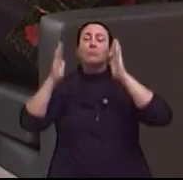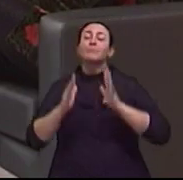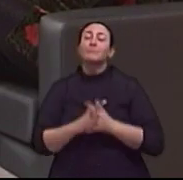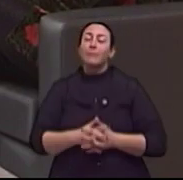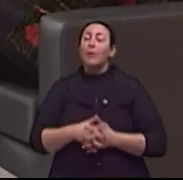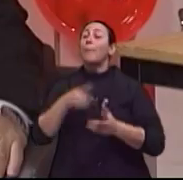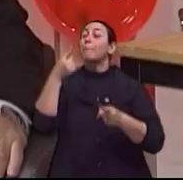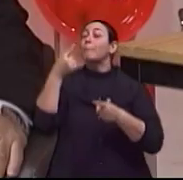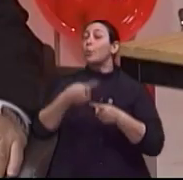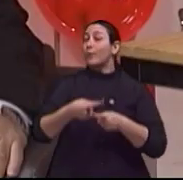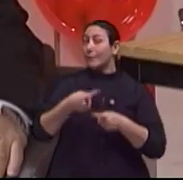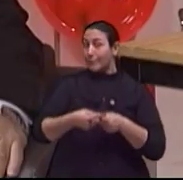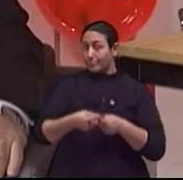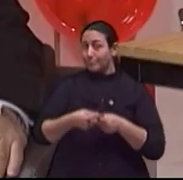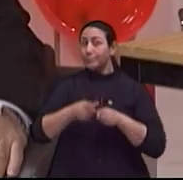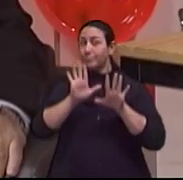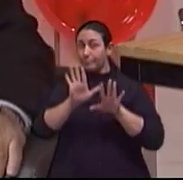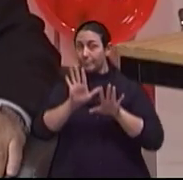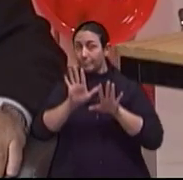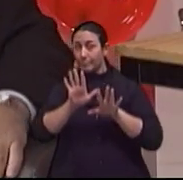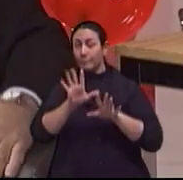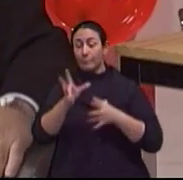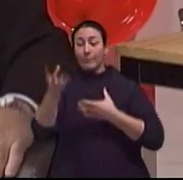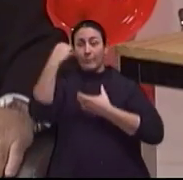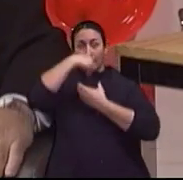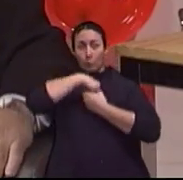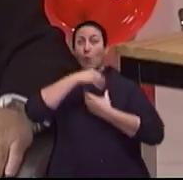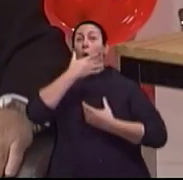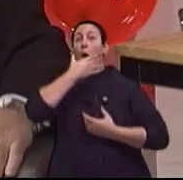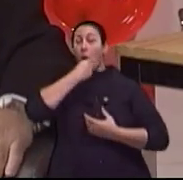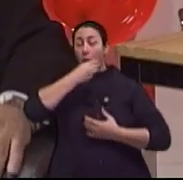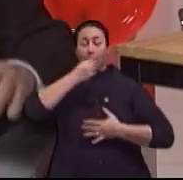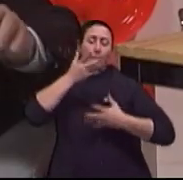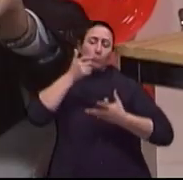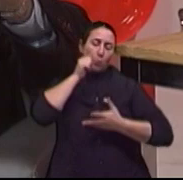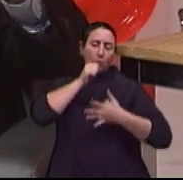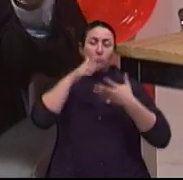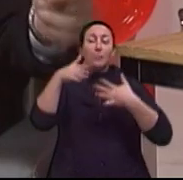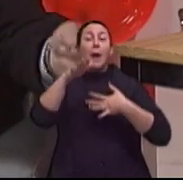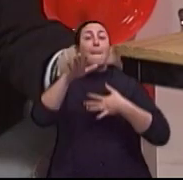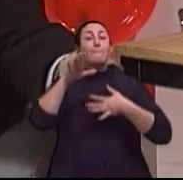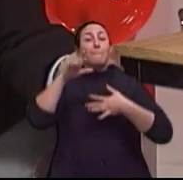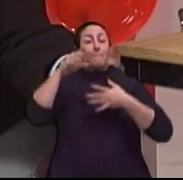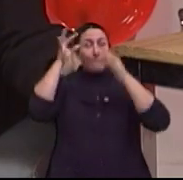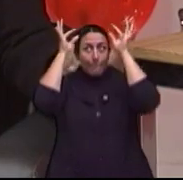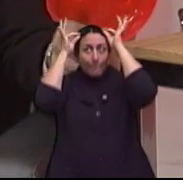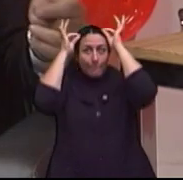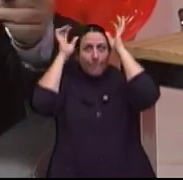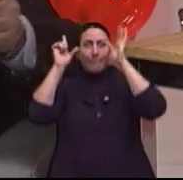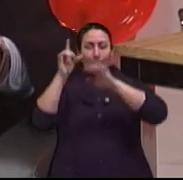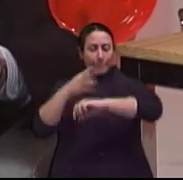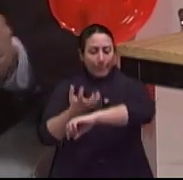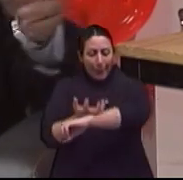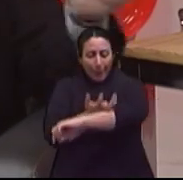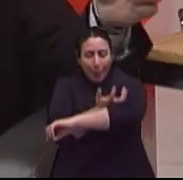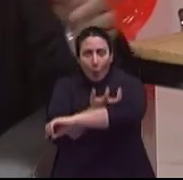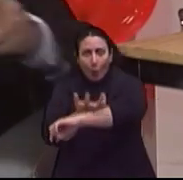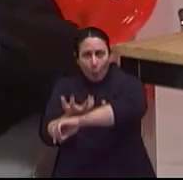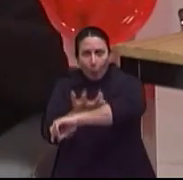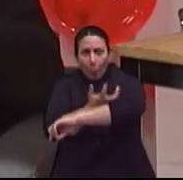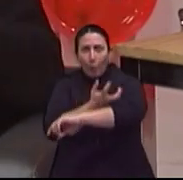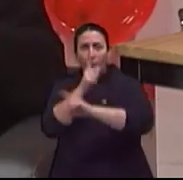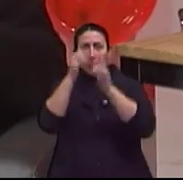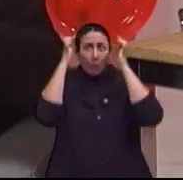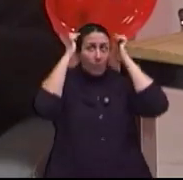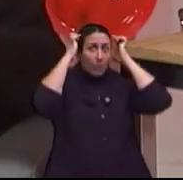código genético do pelo nessas regiões não tem determinante para calvice